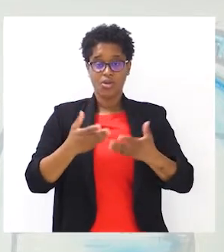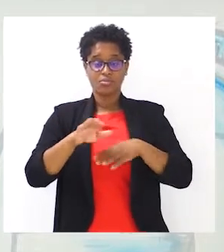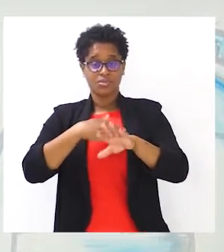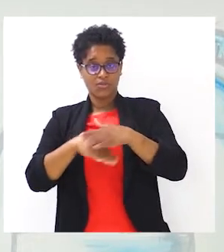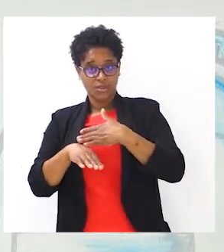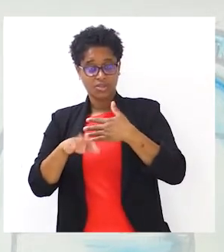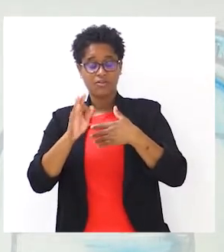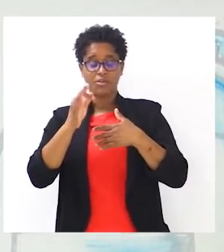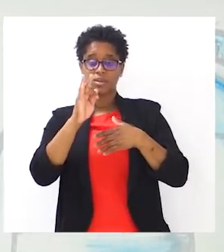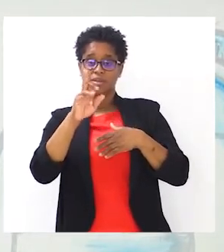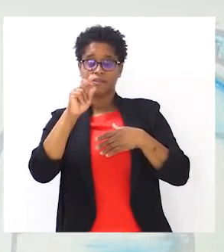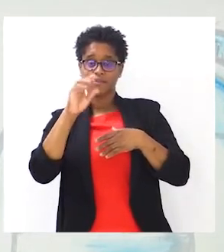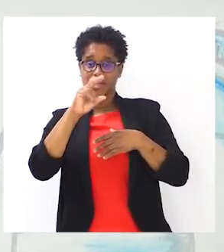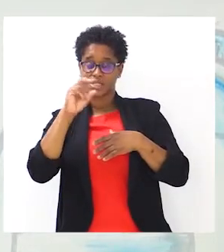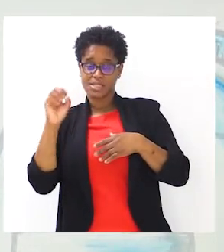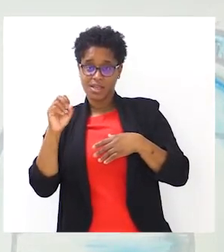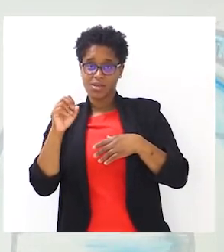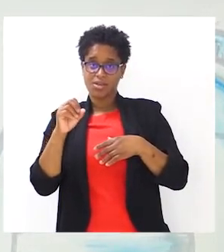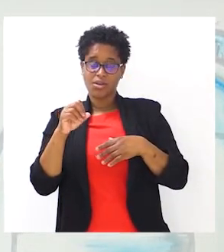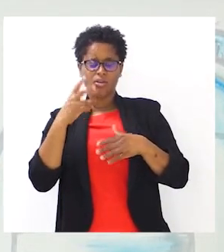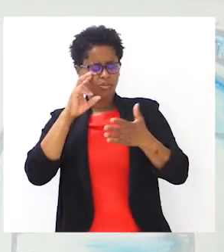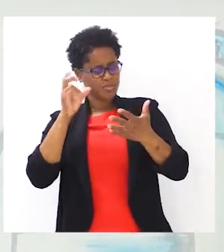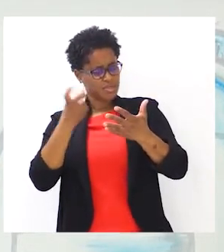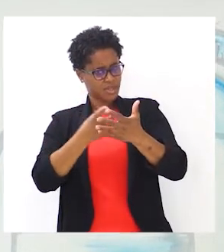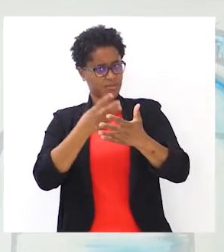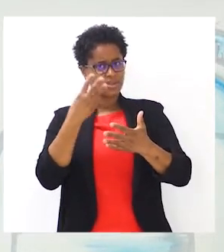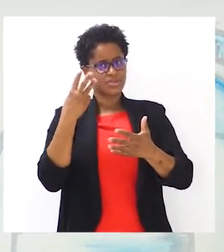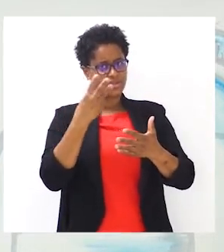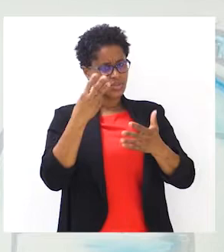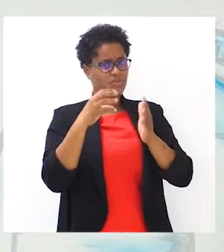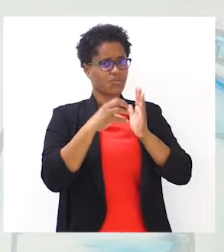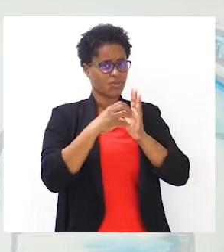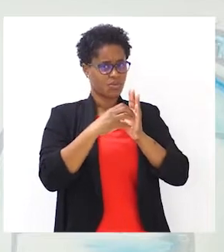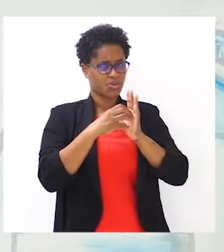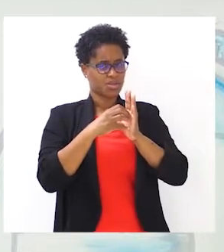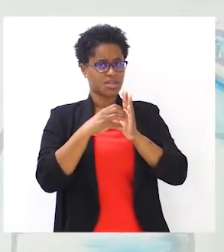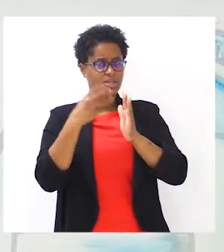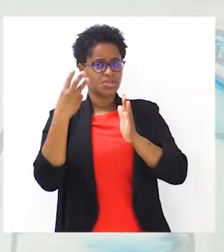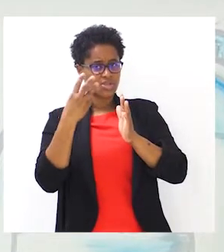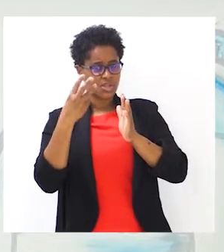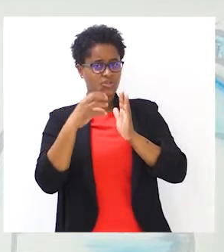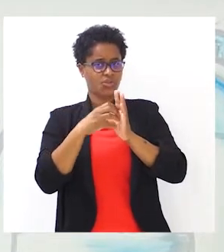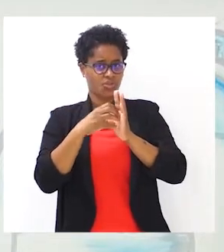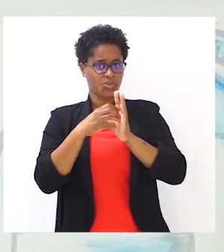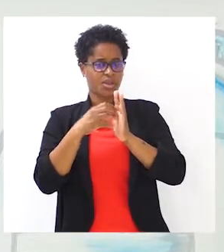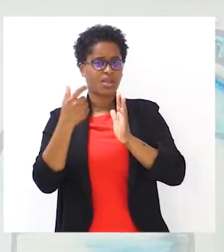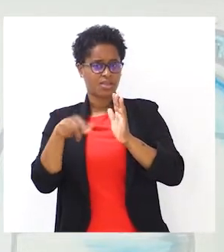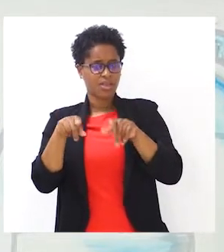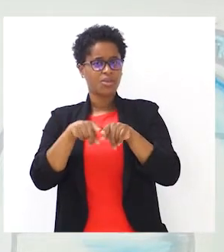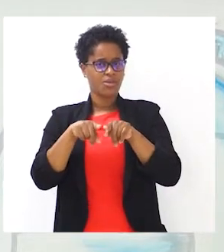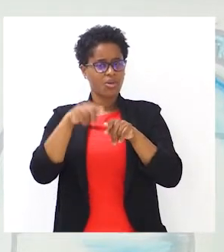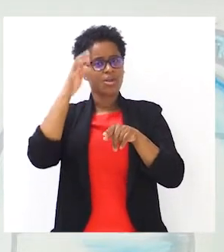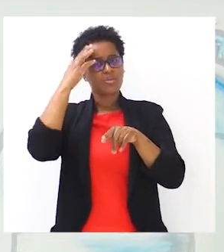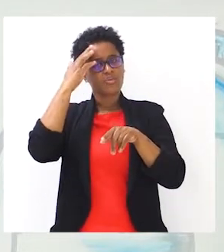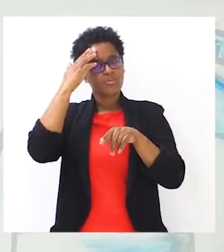fração. Observem que nas 3 figuras, não é? As 3 figuras têm o mesmo